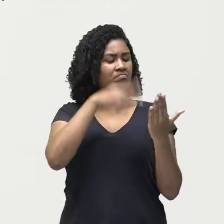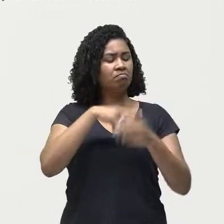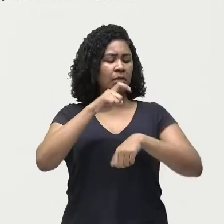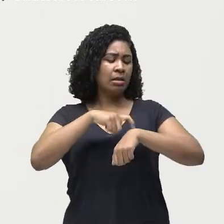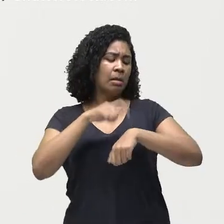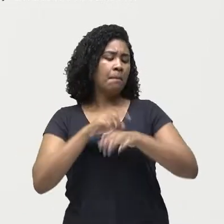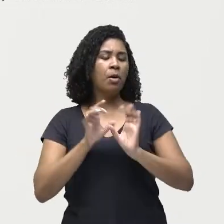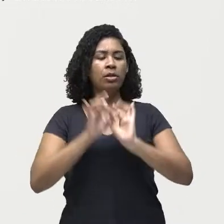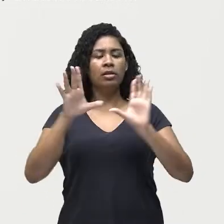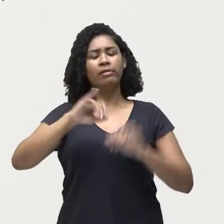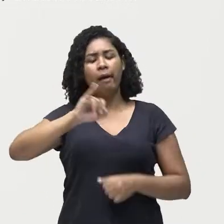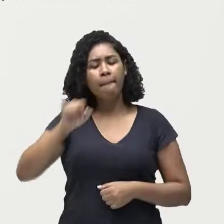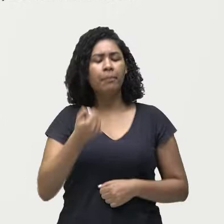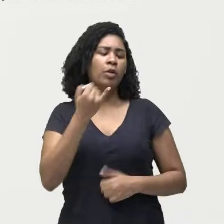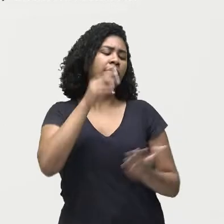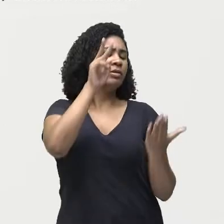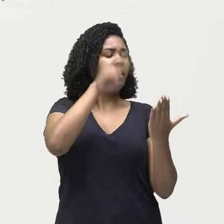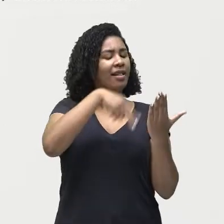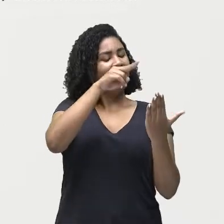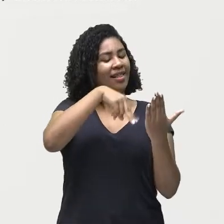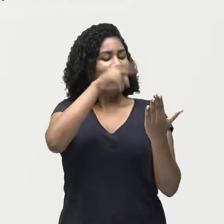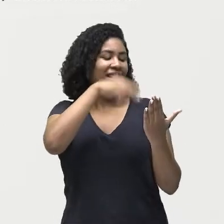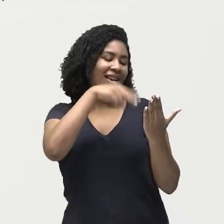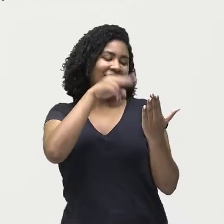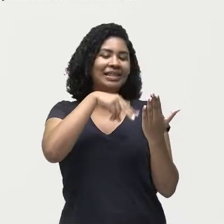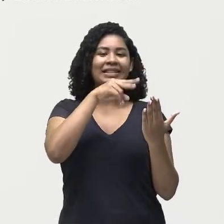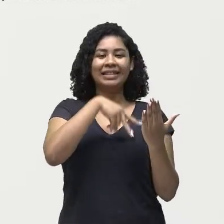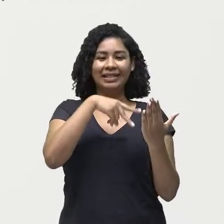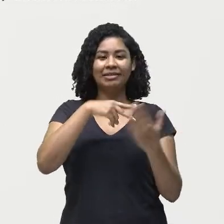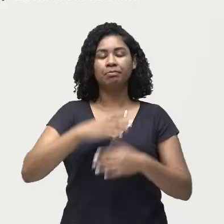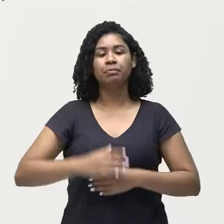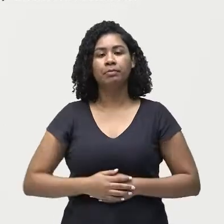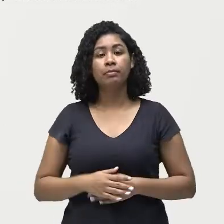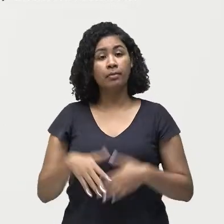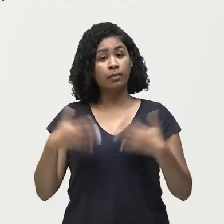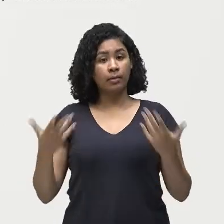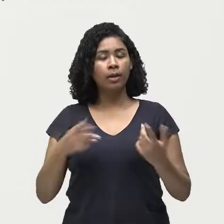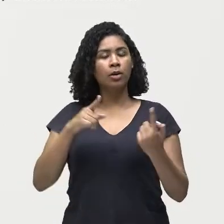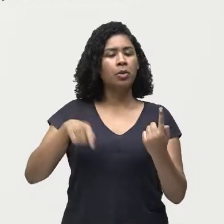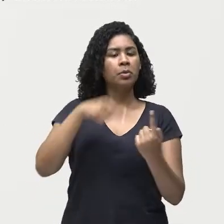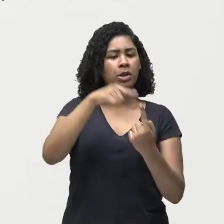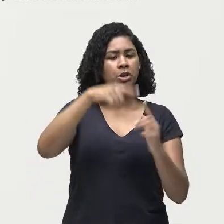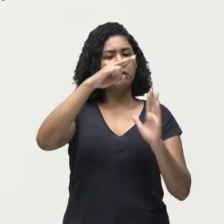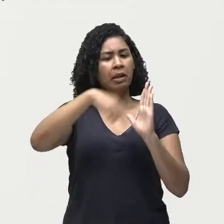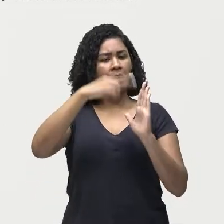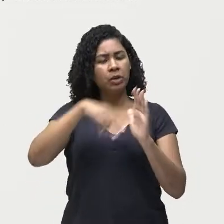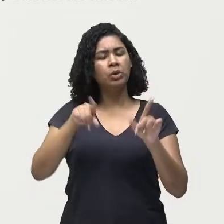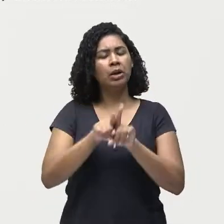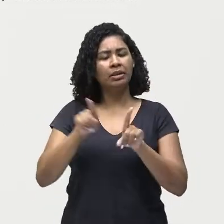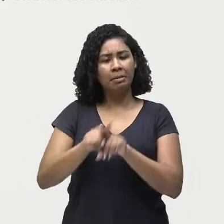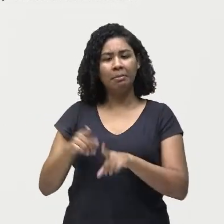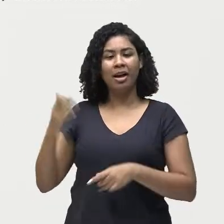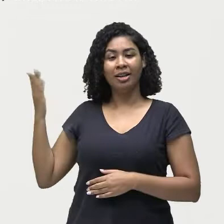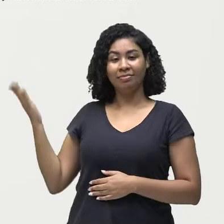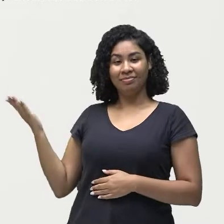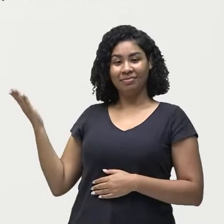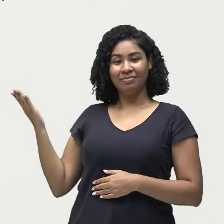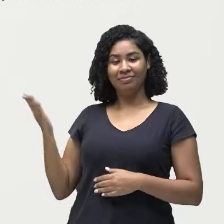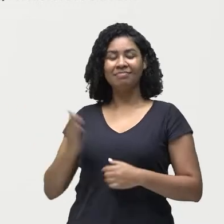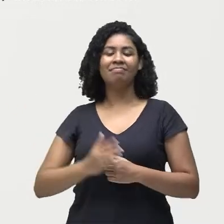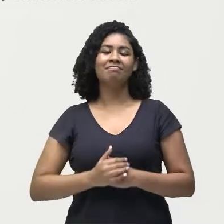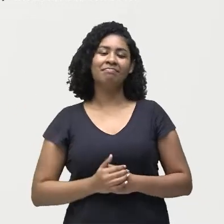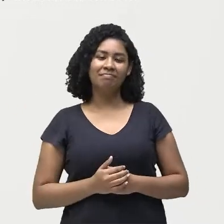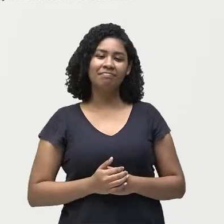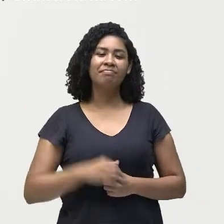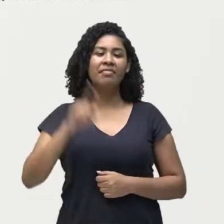tempo livre. Então, um dos objetivos da leitura é esse, entretenimento. É